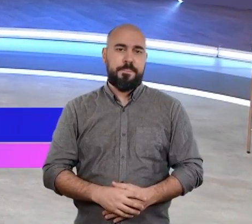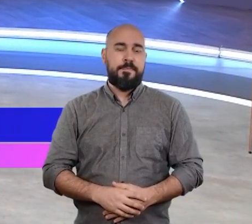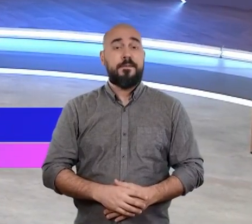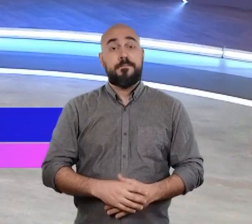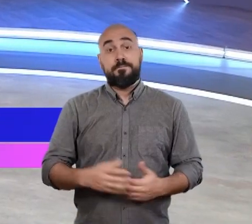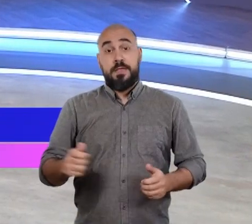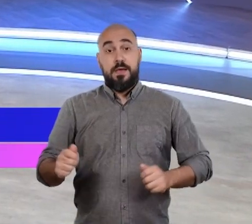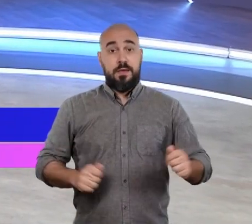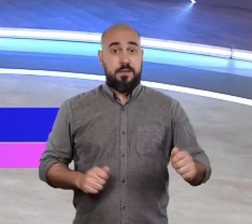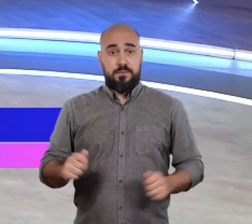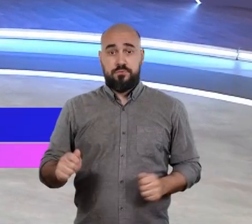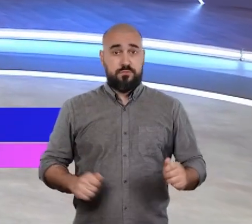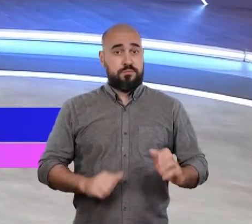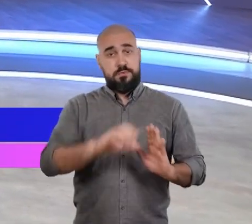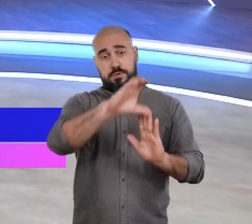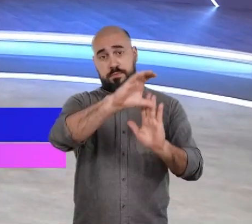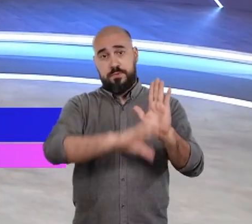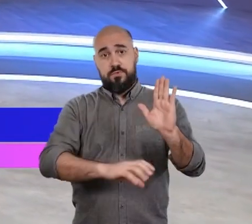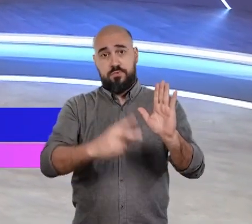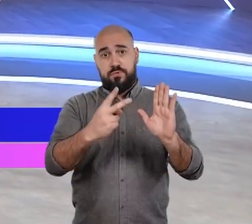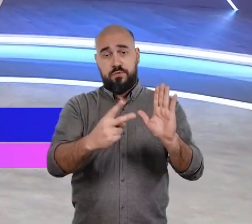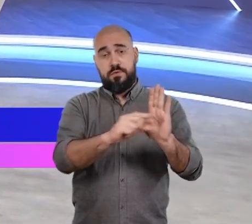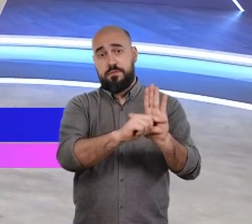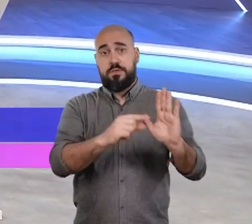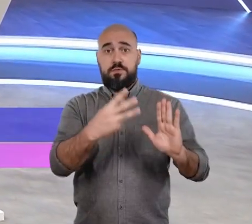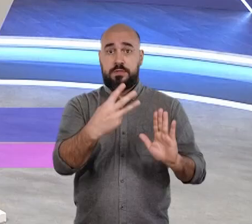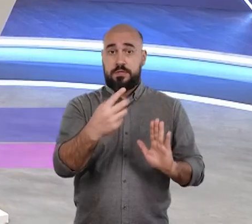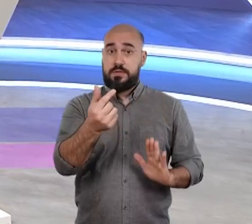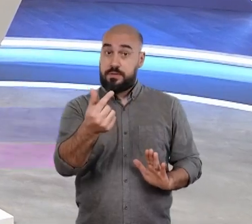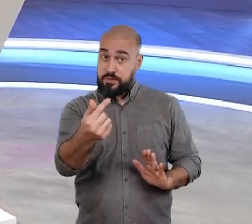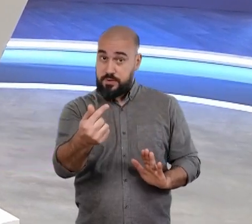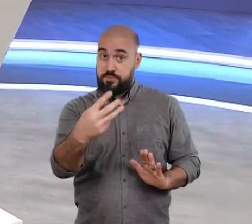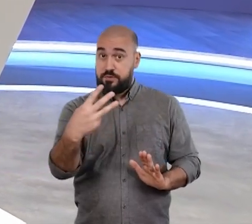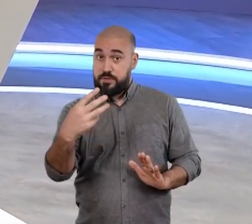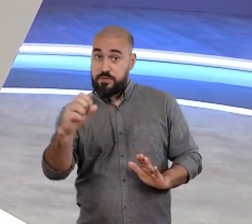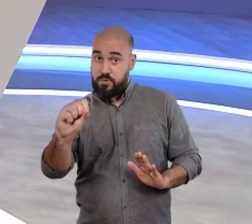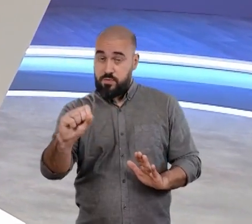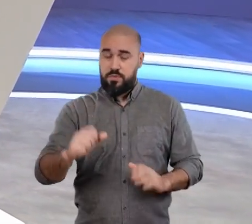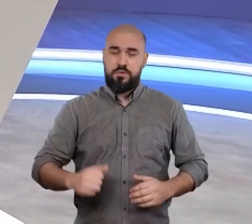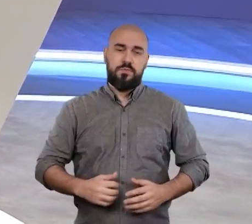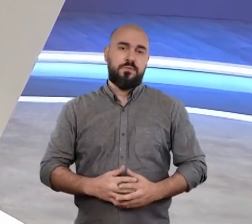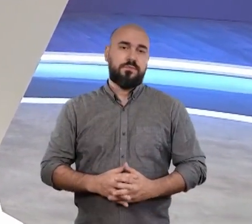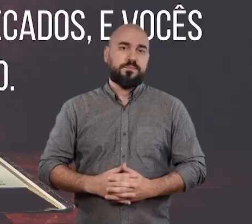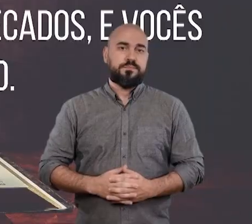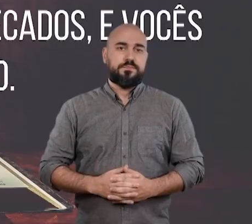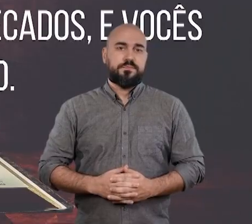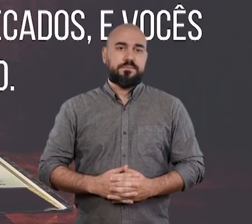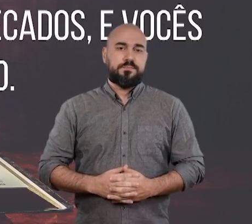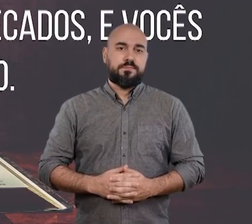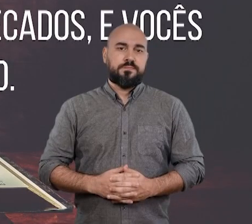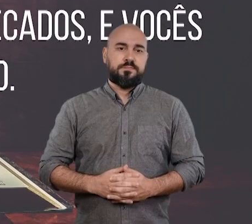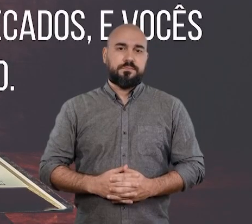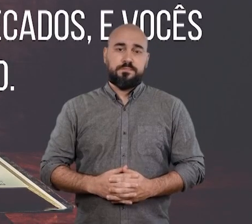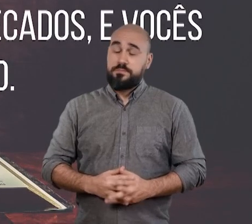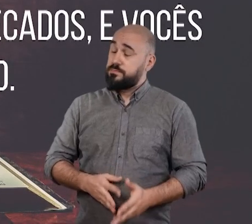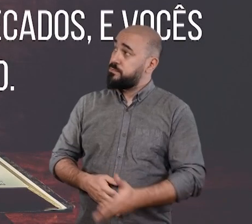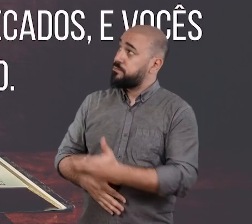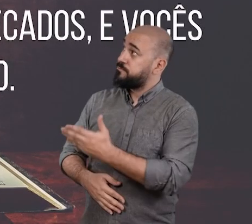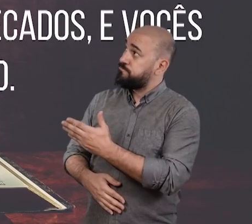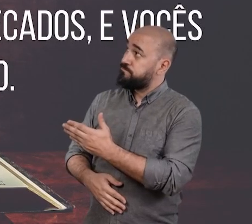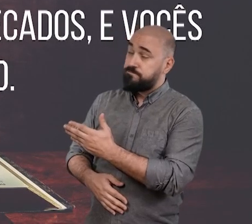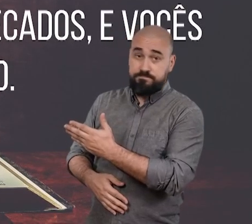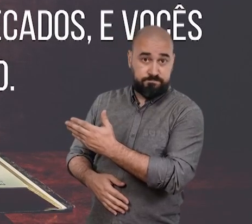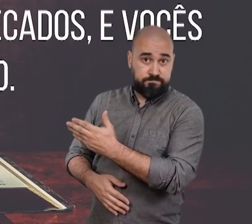para Atos capítulo 2, versos 37 e 38. Diz assim a palavra do Senhor. Quando ouviram